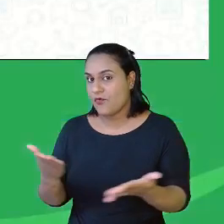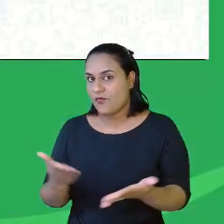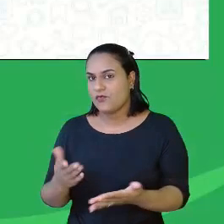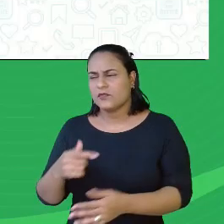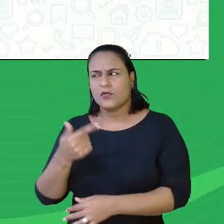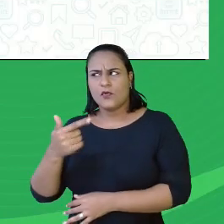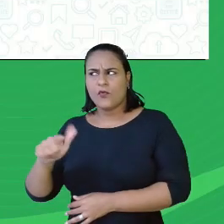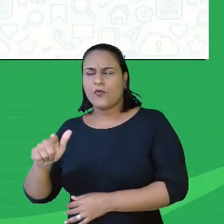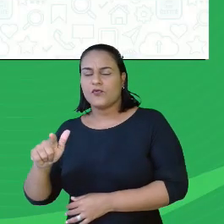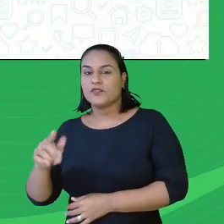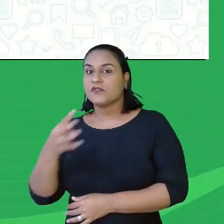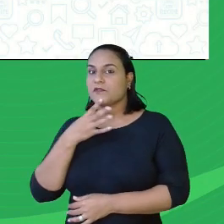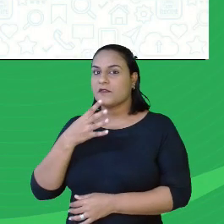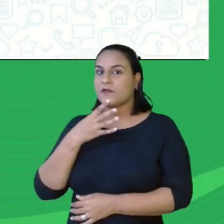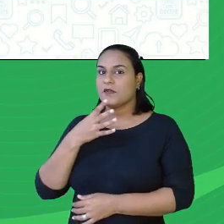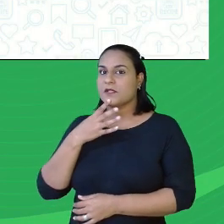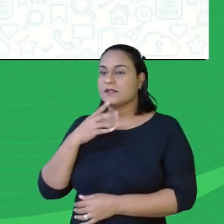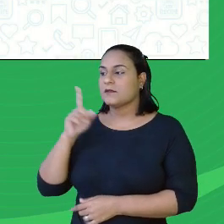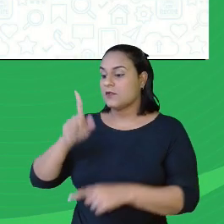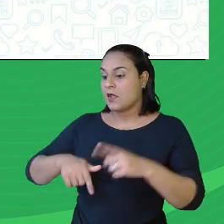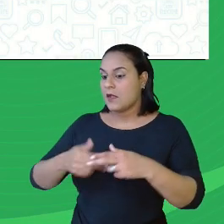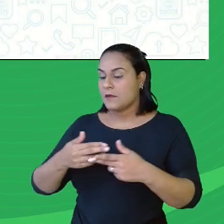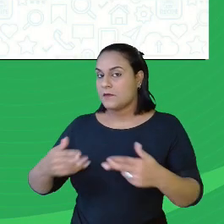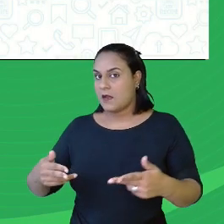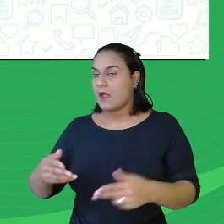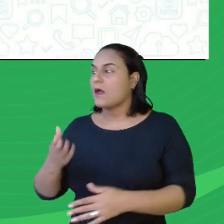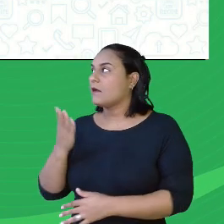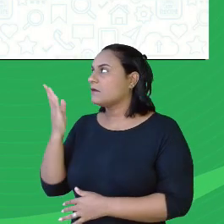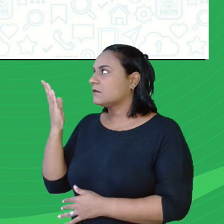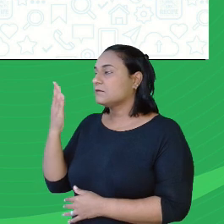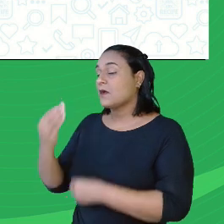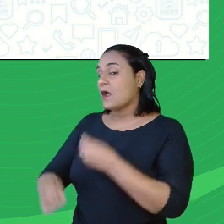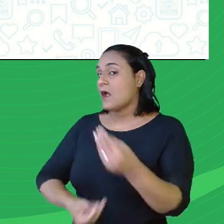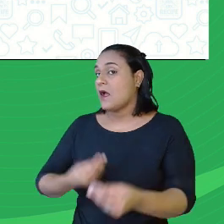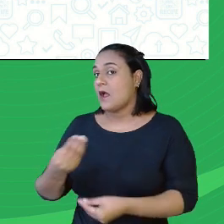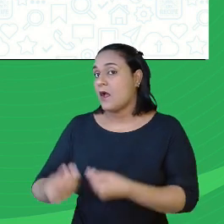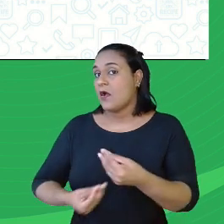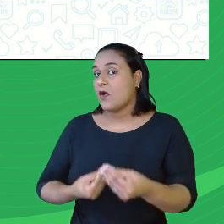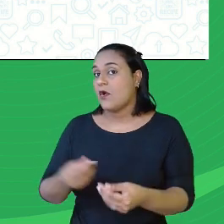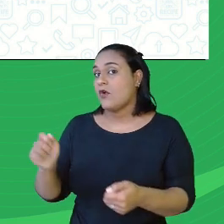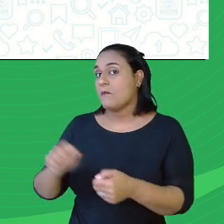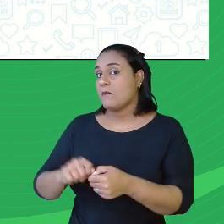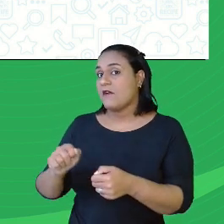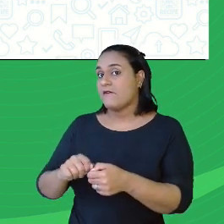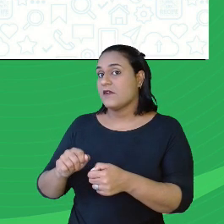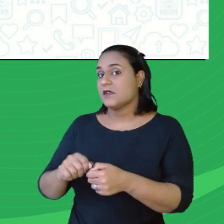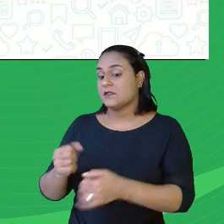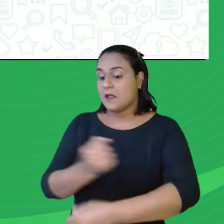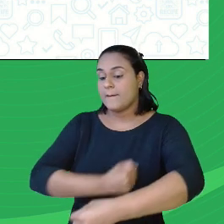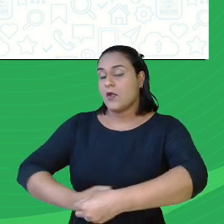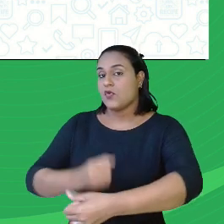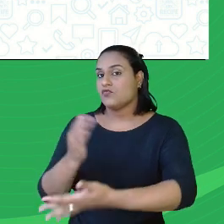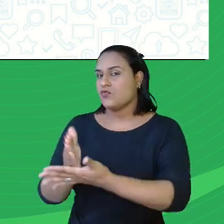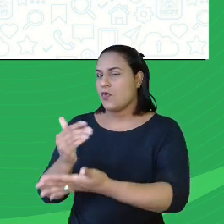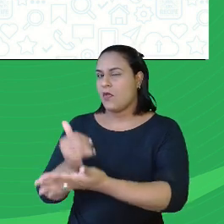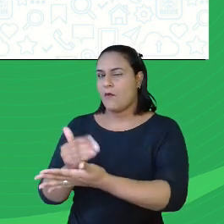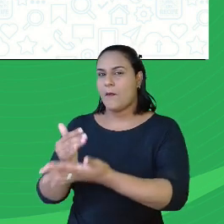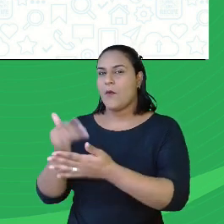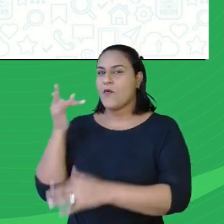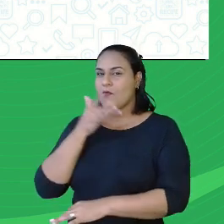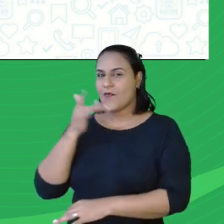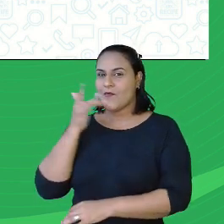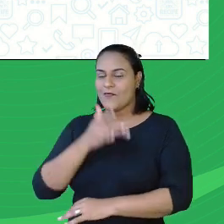a gente viu os ingredientes. E agora nós vamos ver como a gente vai fazer para esse bolo sair uma